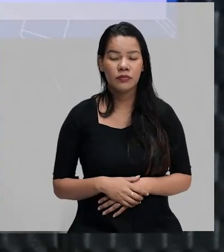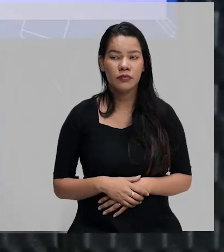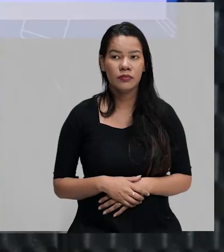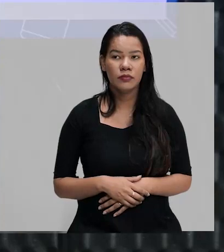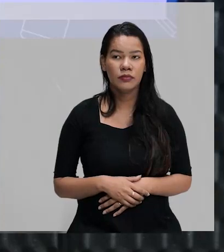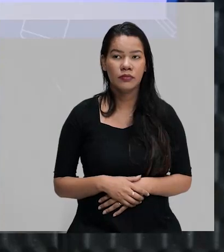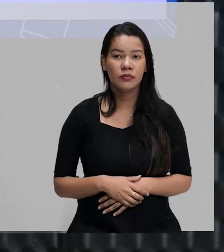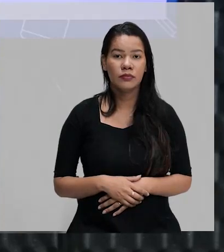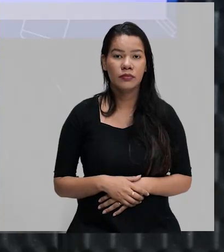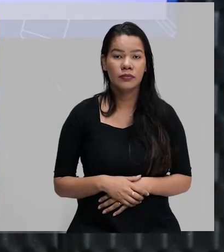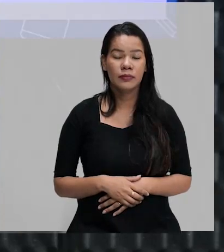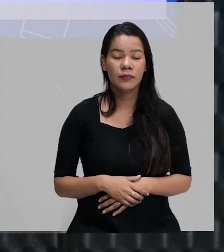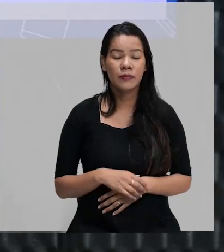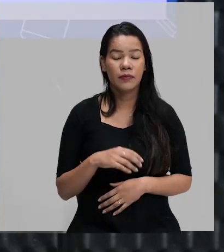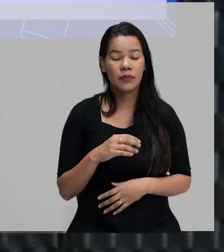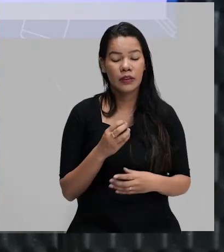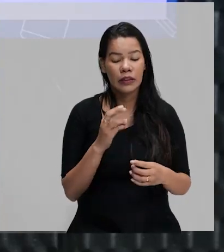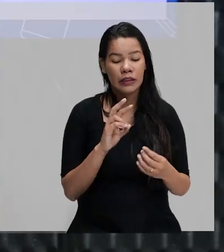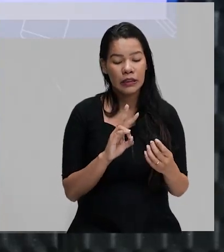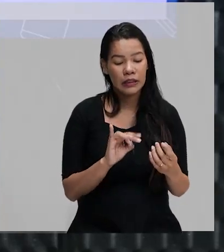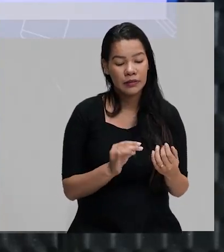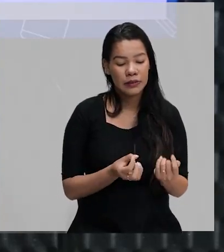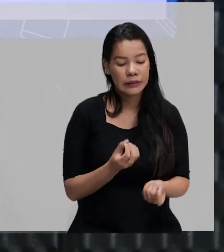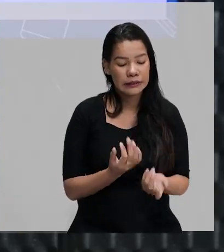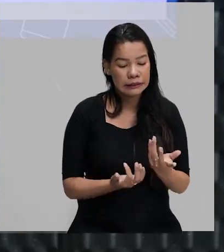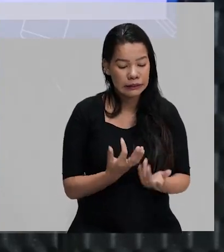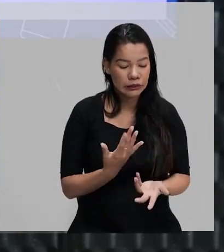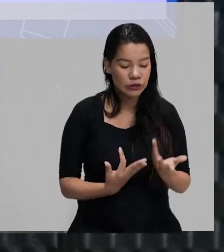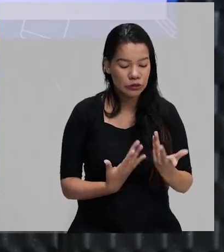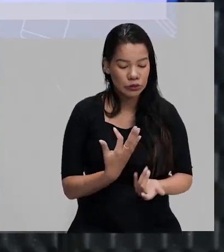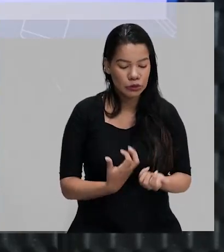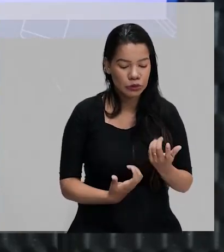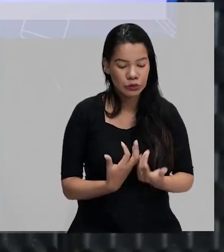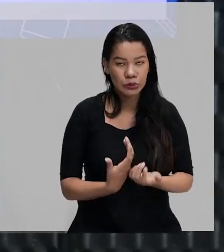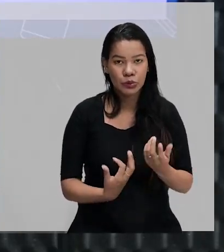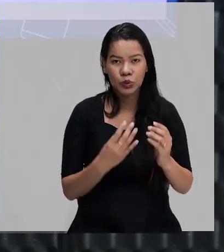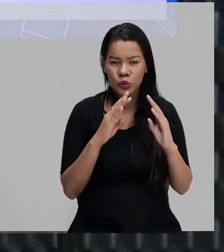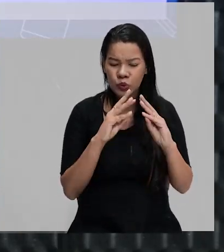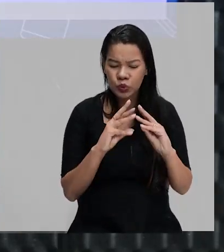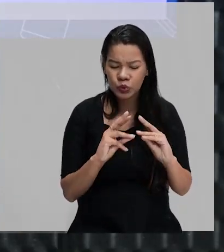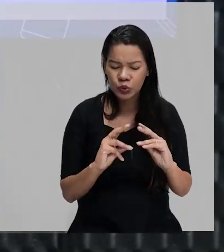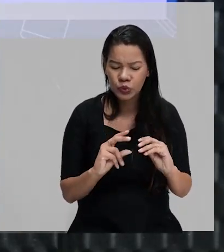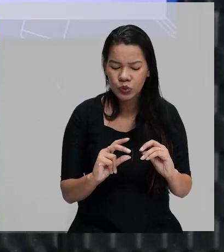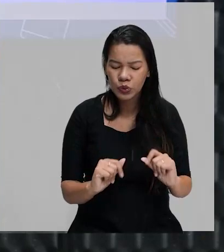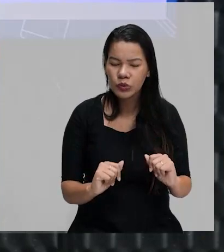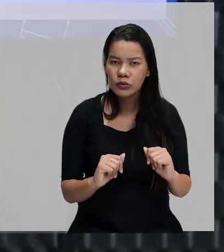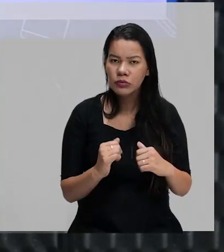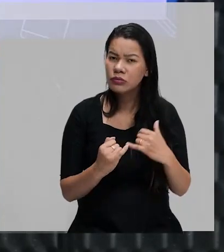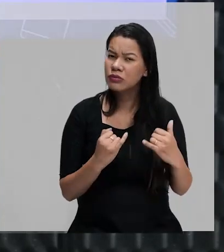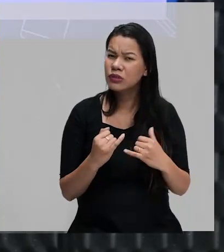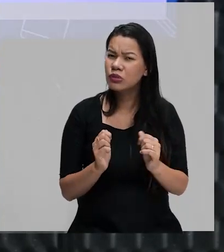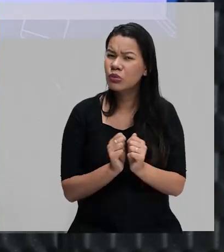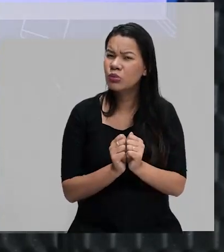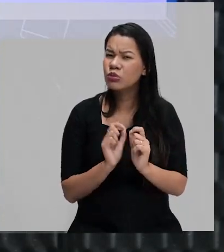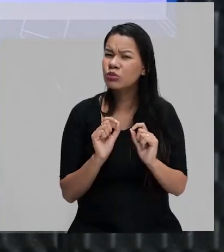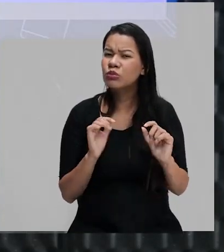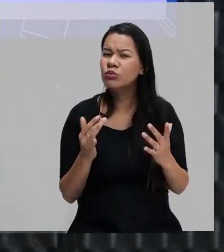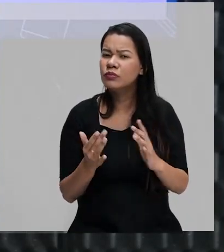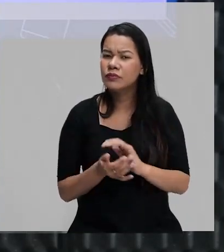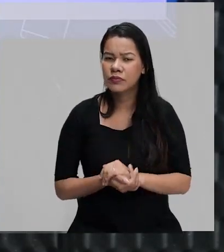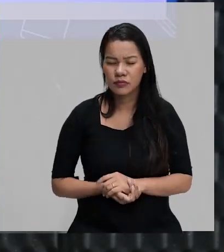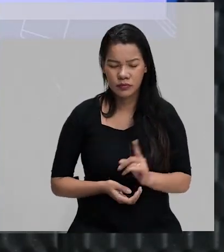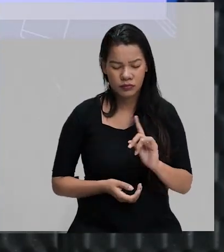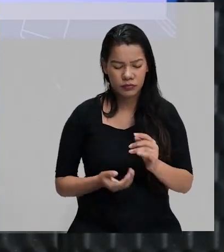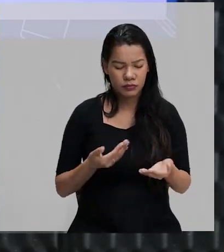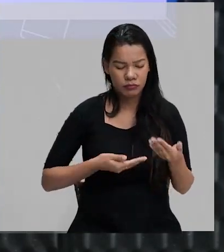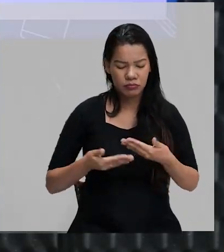vão queimar. Turminha, se eles vão queimar, eles vão reagir com quem? Eles não vão